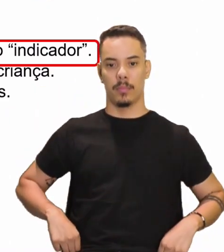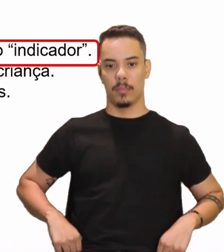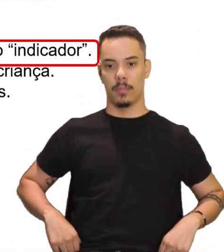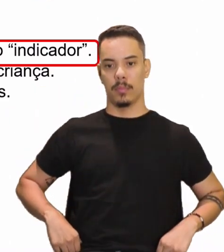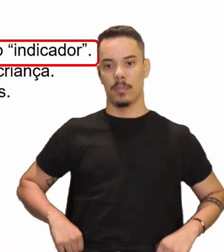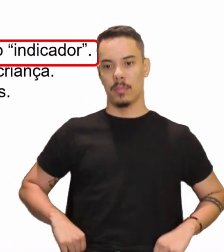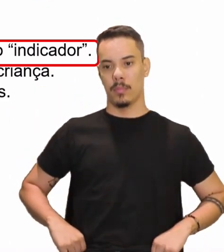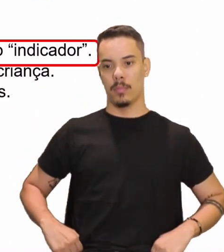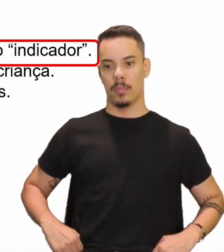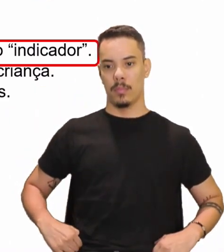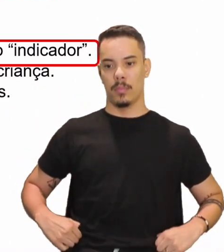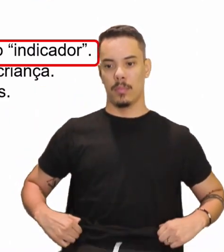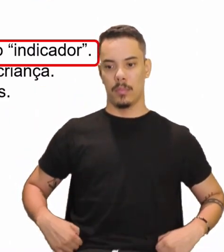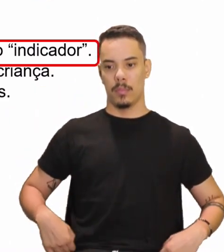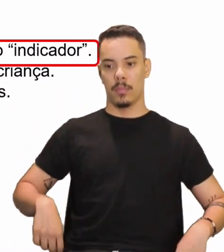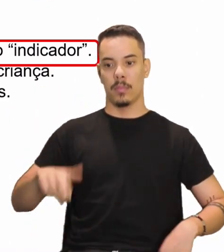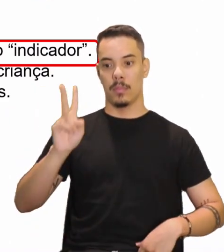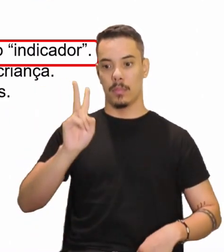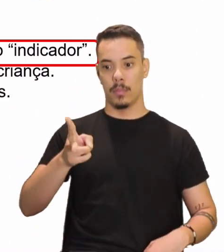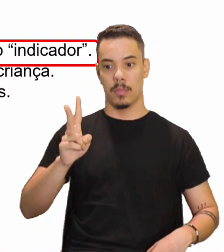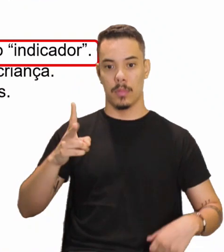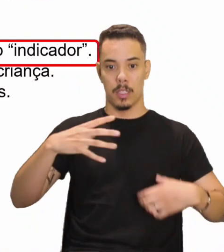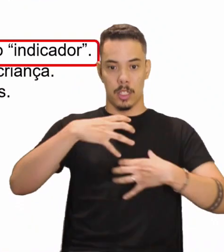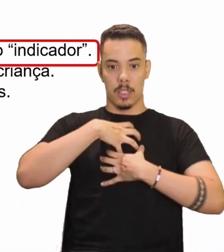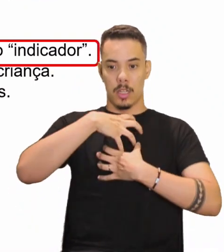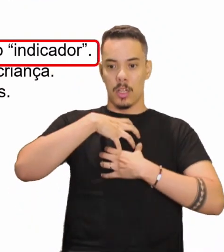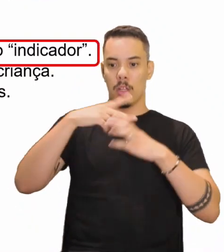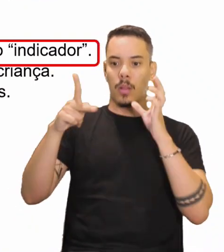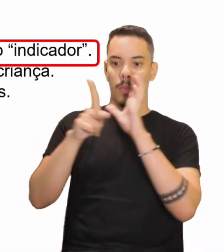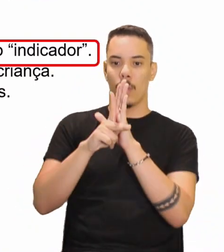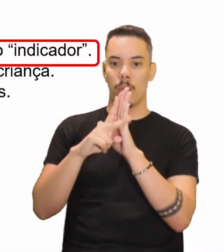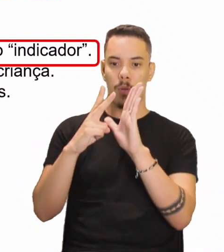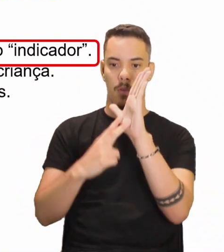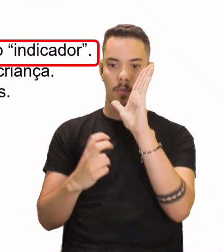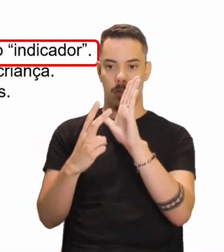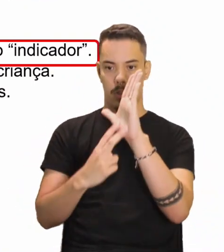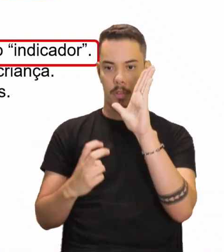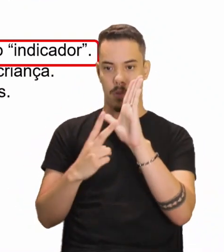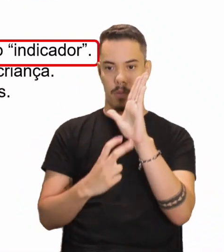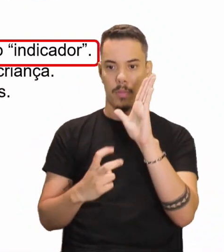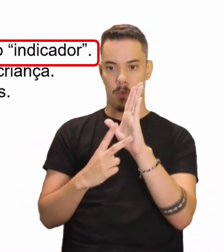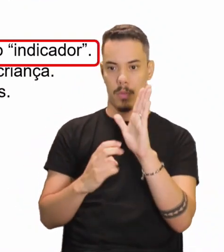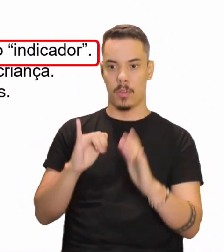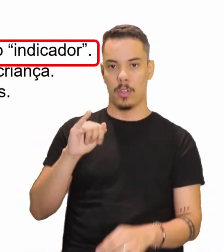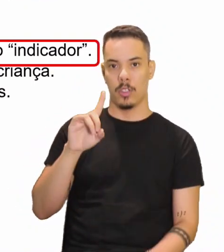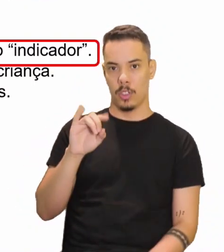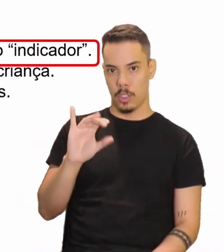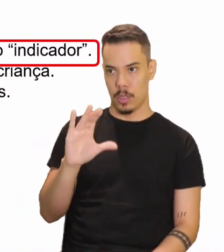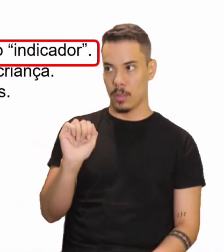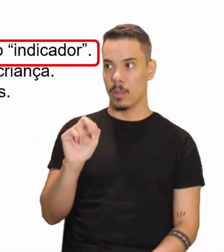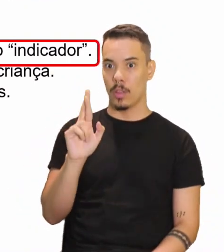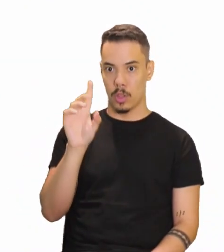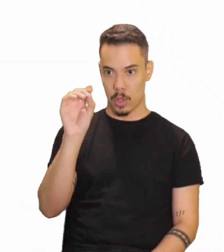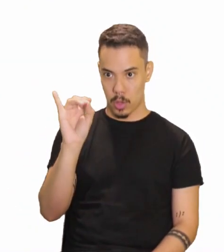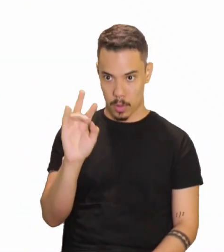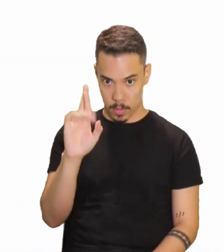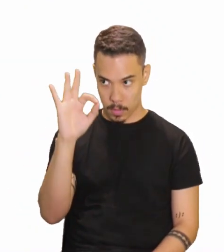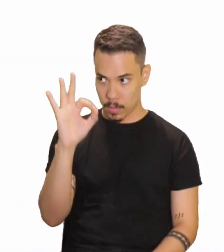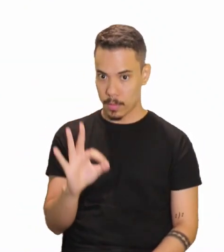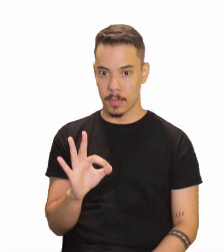quadrinho um mesmo sentido ao vocábulo indicador beleza